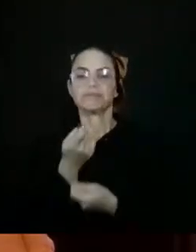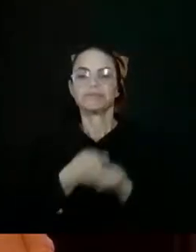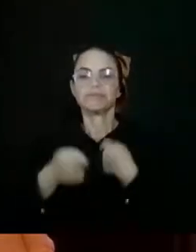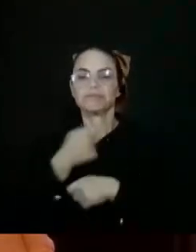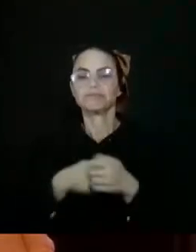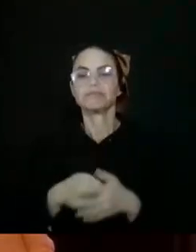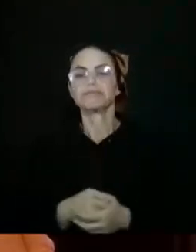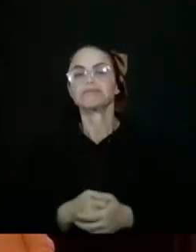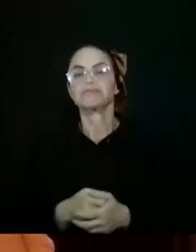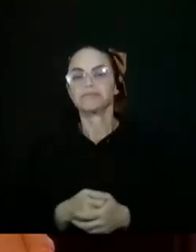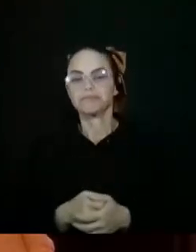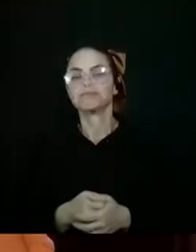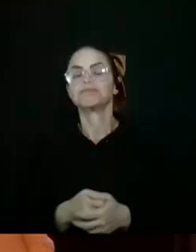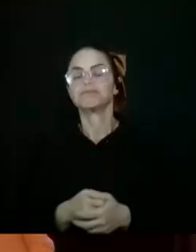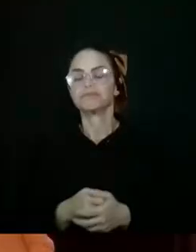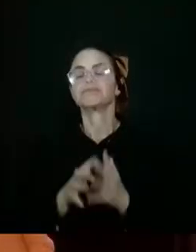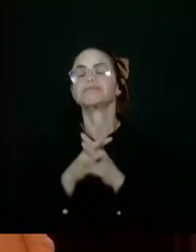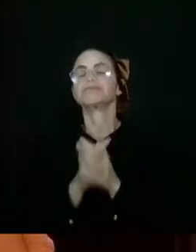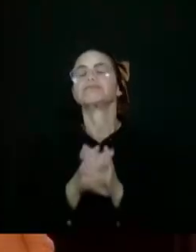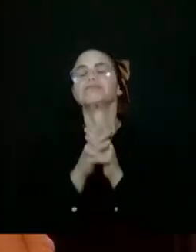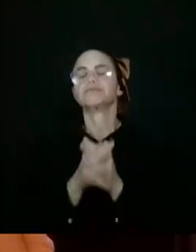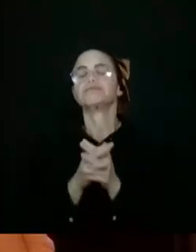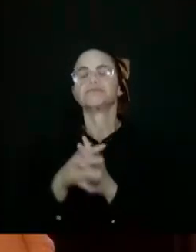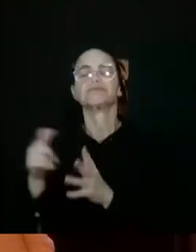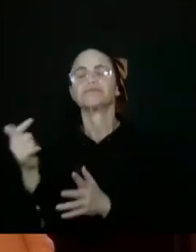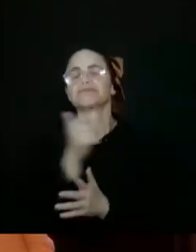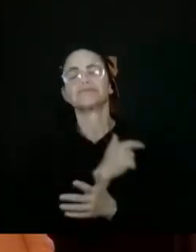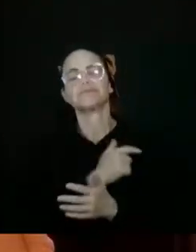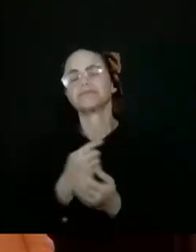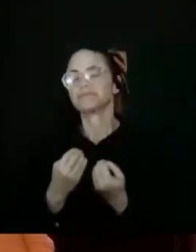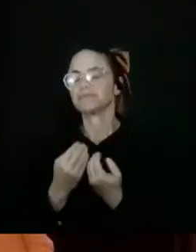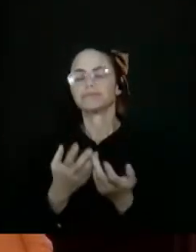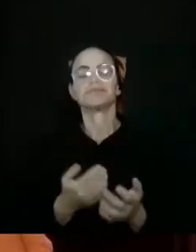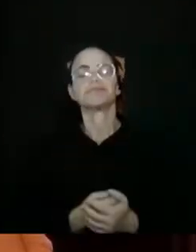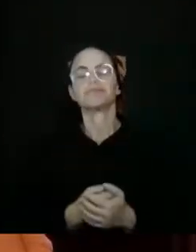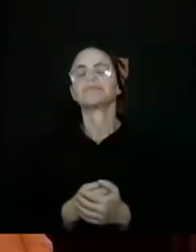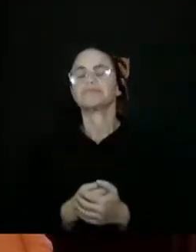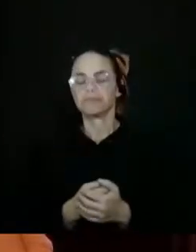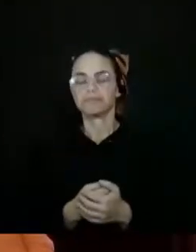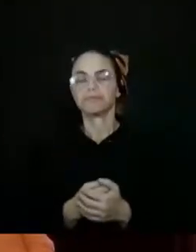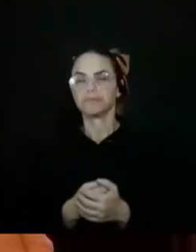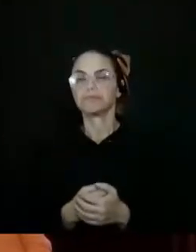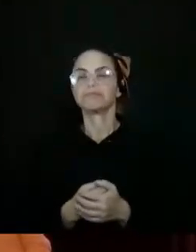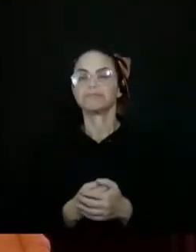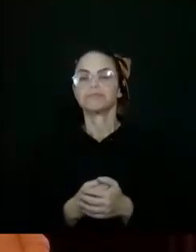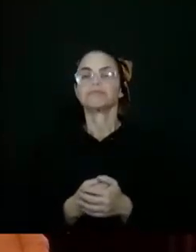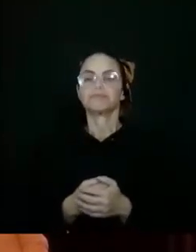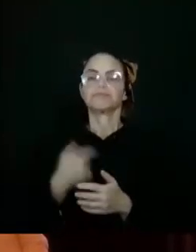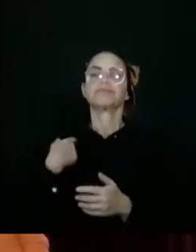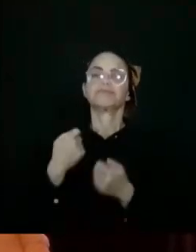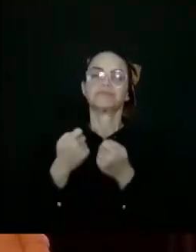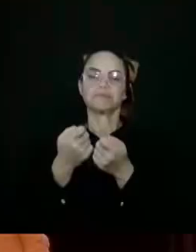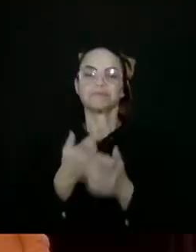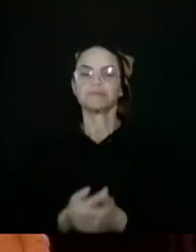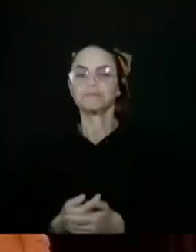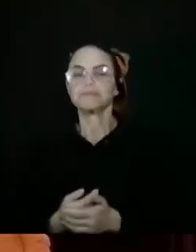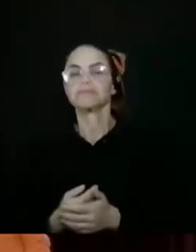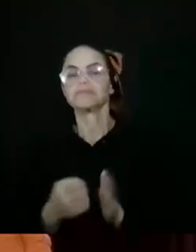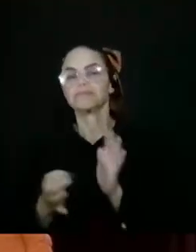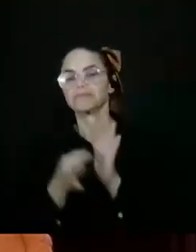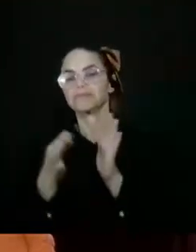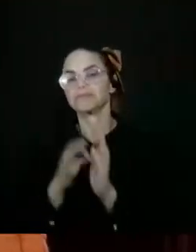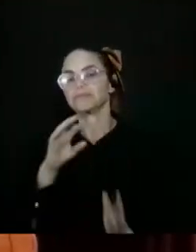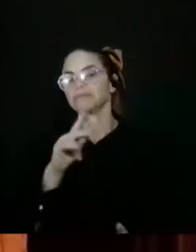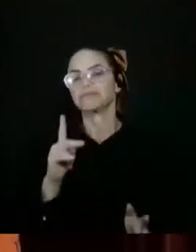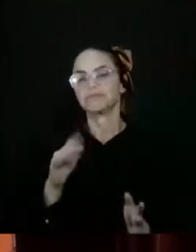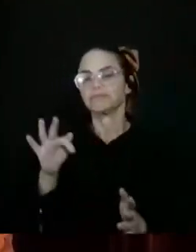ali amarrada, ela não tem como, não vou entregar. Não, precisa fazer a entrega. Que aí, entregando 24 horas, o CPF já fica